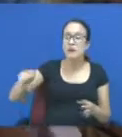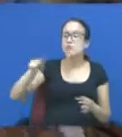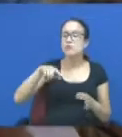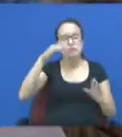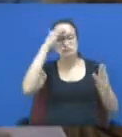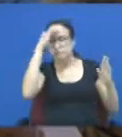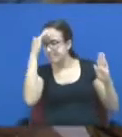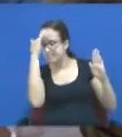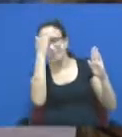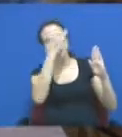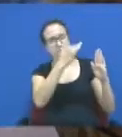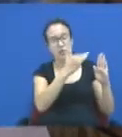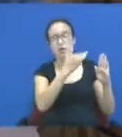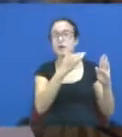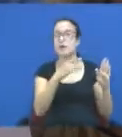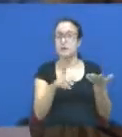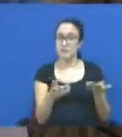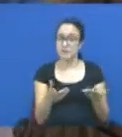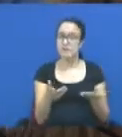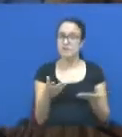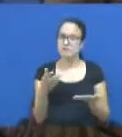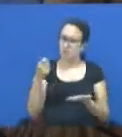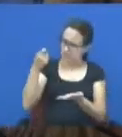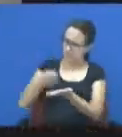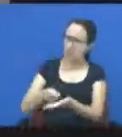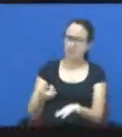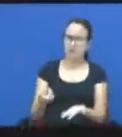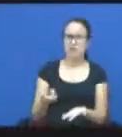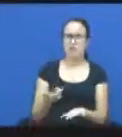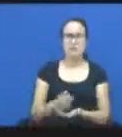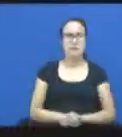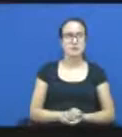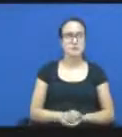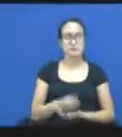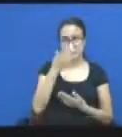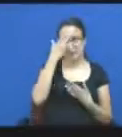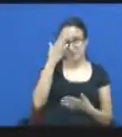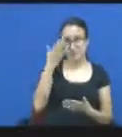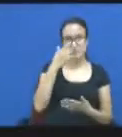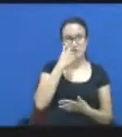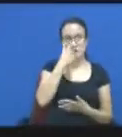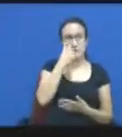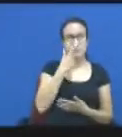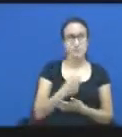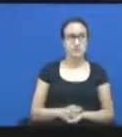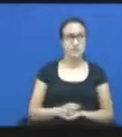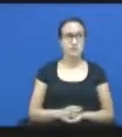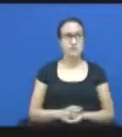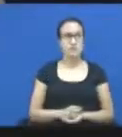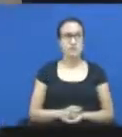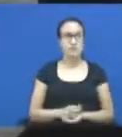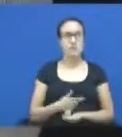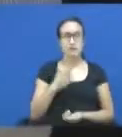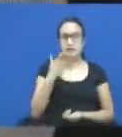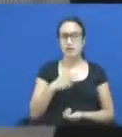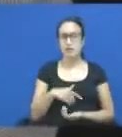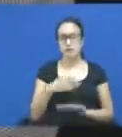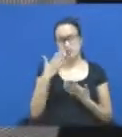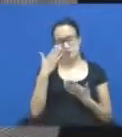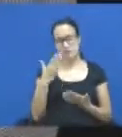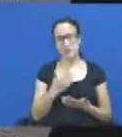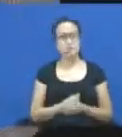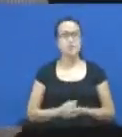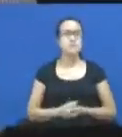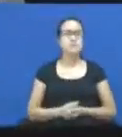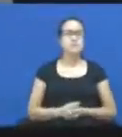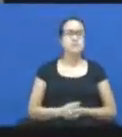lei paguem pelo não cumprimento. Muito obrigado, senhor presidente. Eu que agradeço pela colaboração. Quero dizer que na